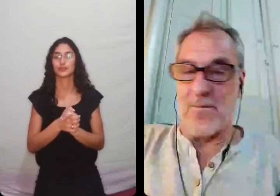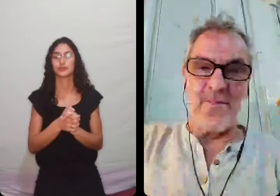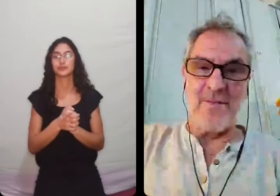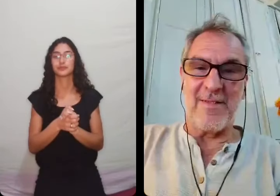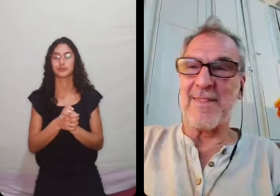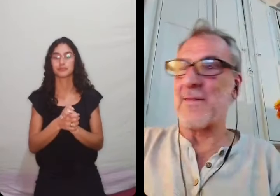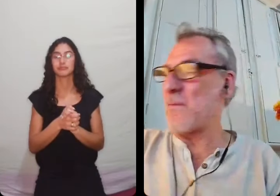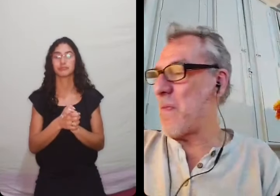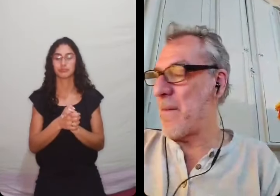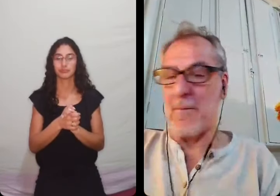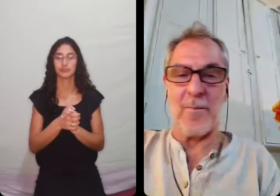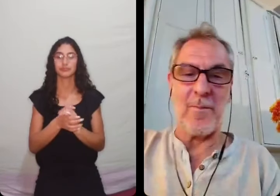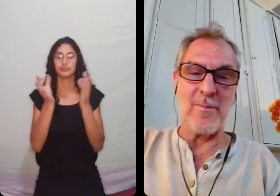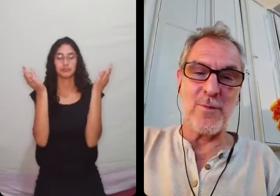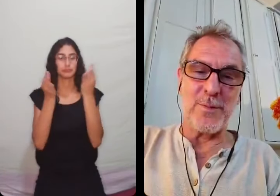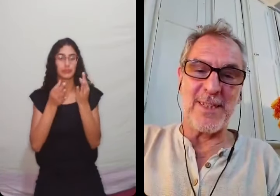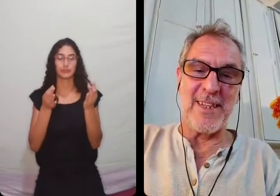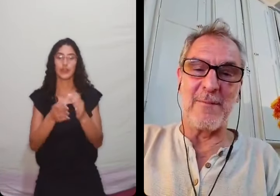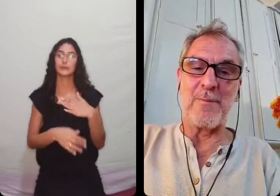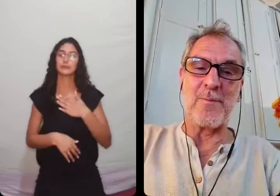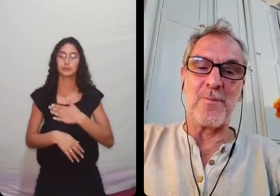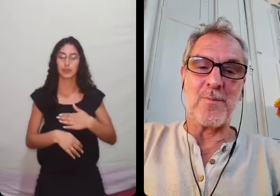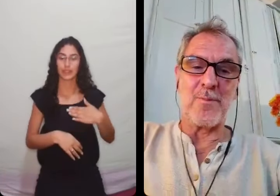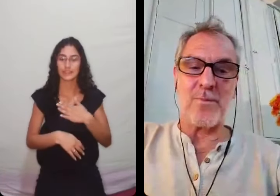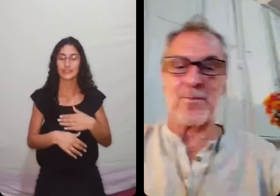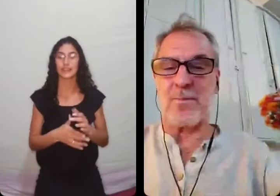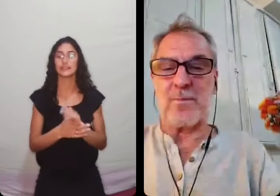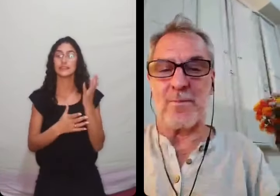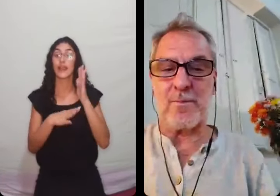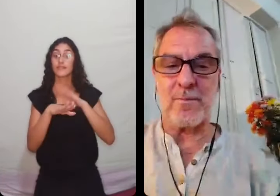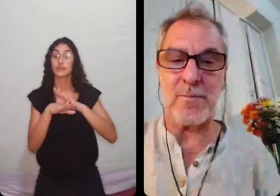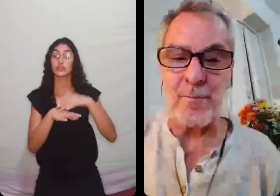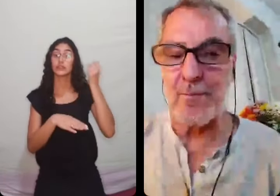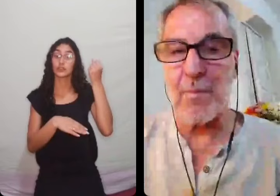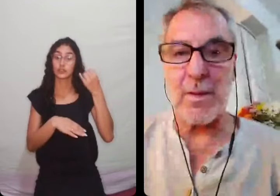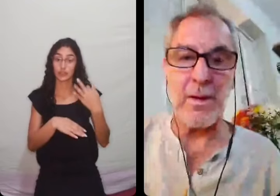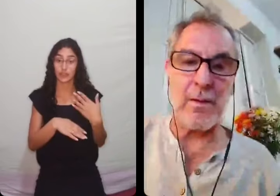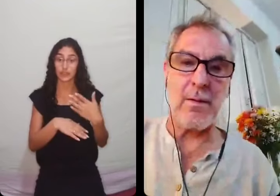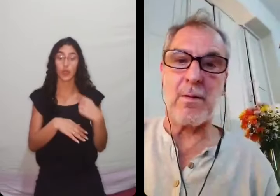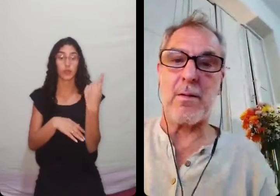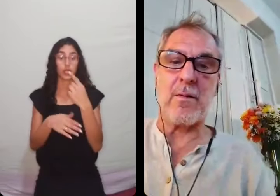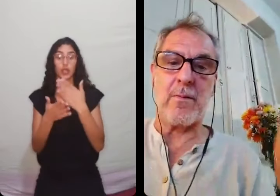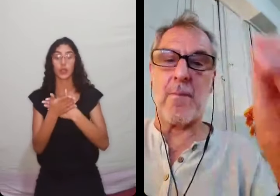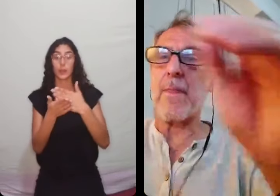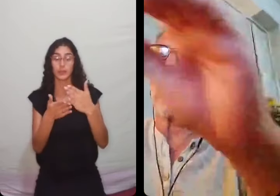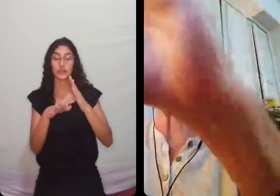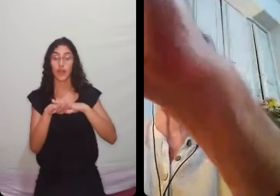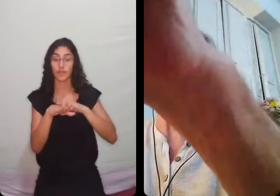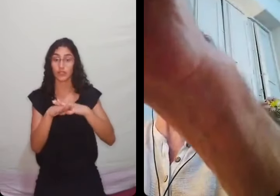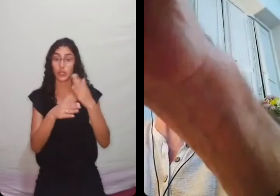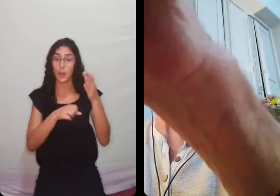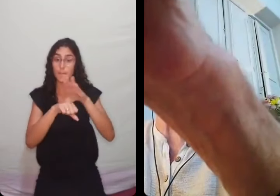Excelente. Muito prazer. Quer fazer sua autodescrição para a gente começar a fazer esse bate-papo aqui?